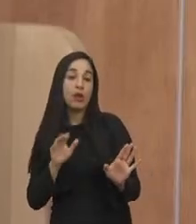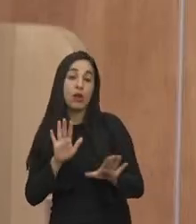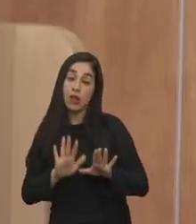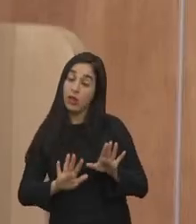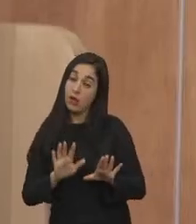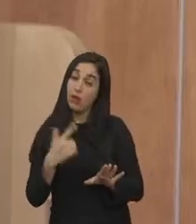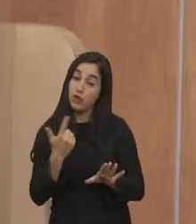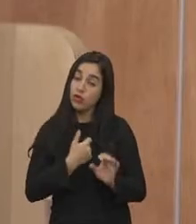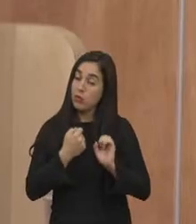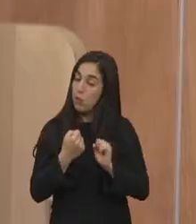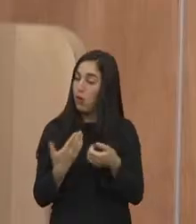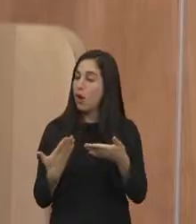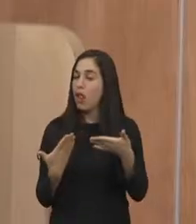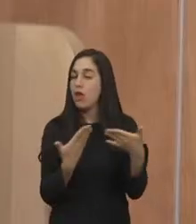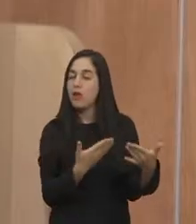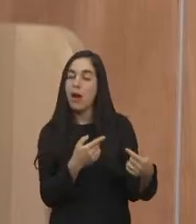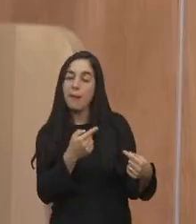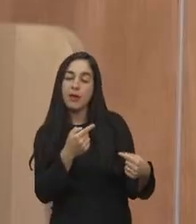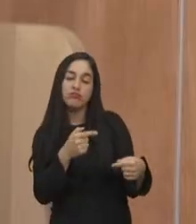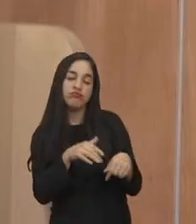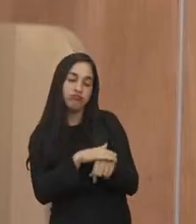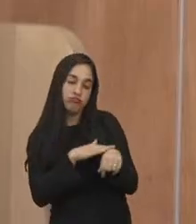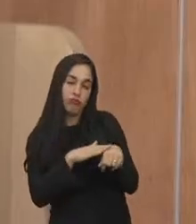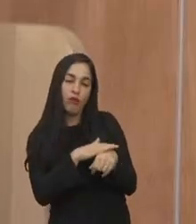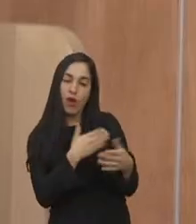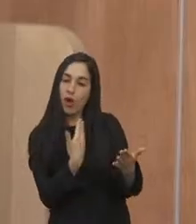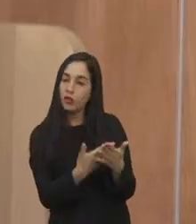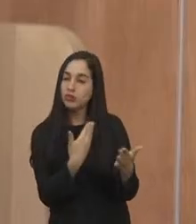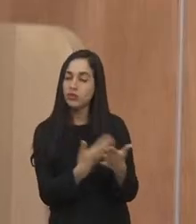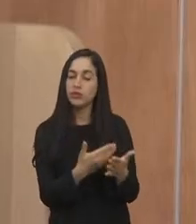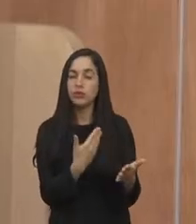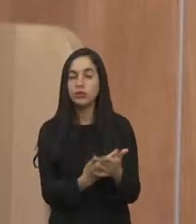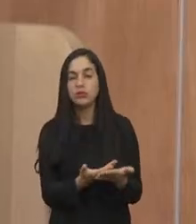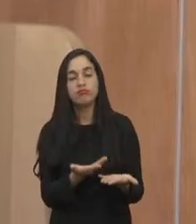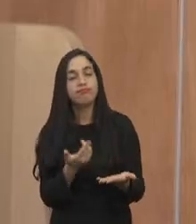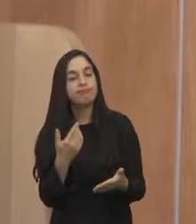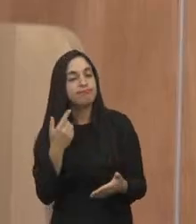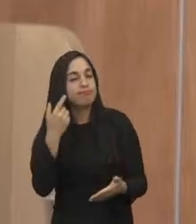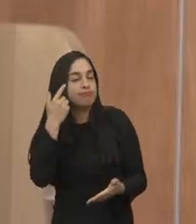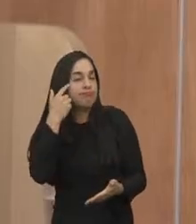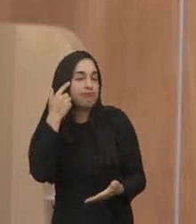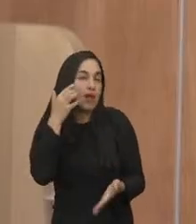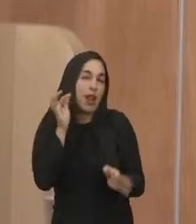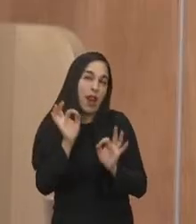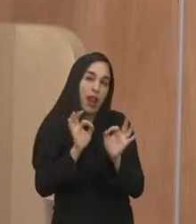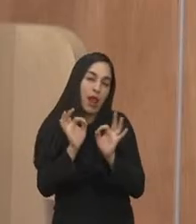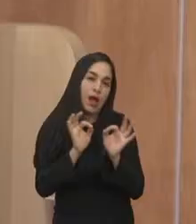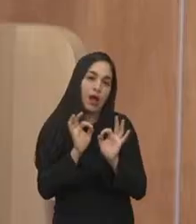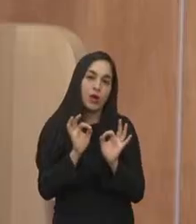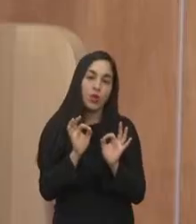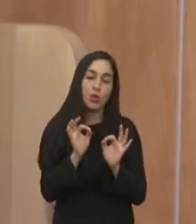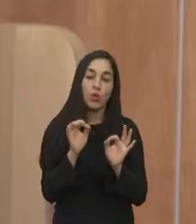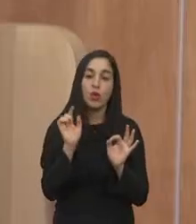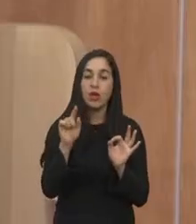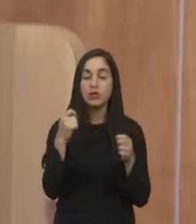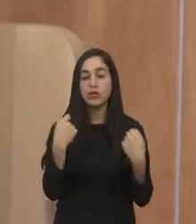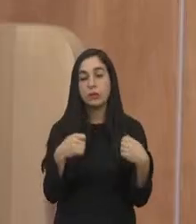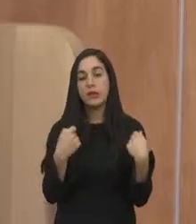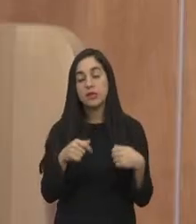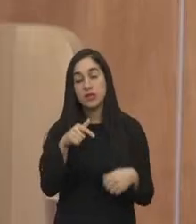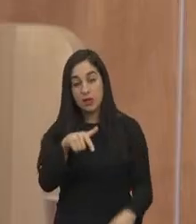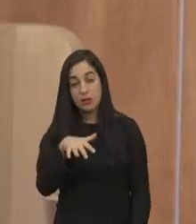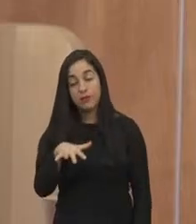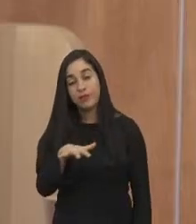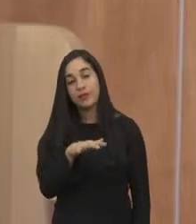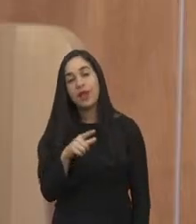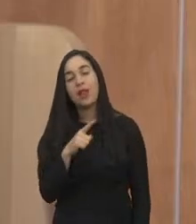reitoria e pode fazer esse estudo para mapear quais são as demandas que a gente tem. Inclusive, a gente tem